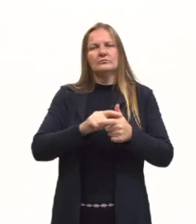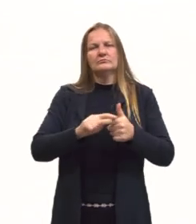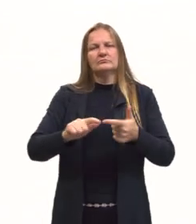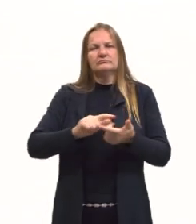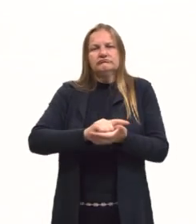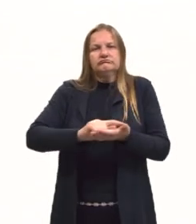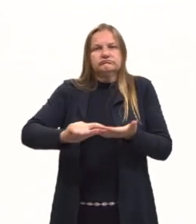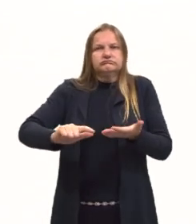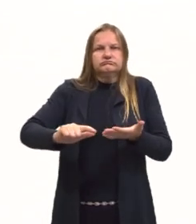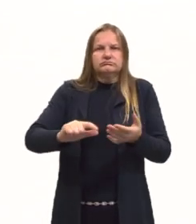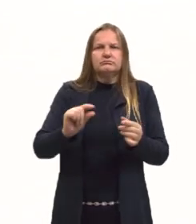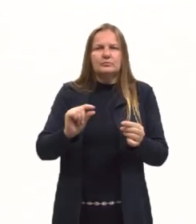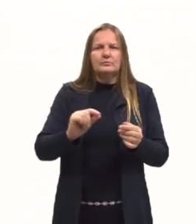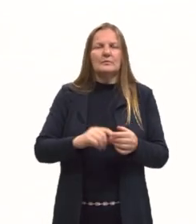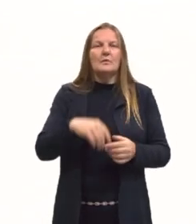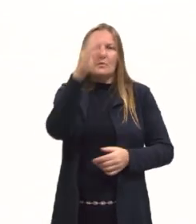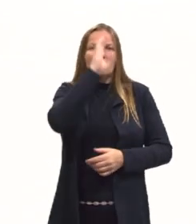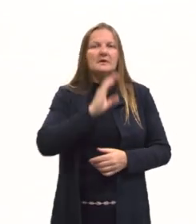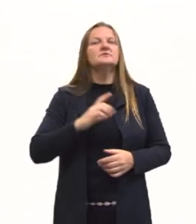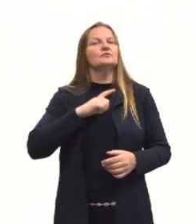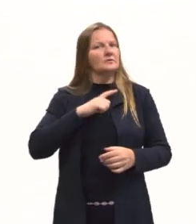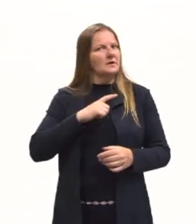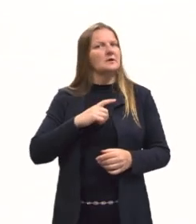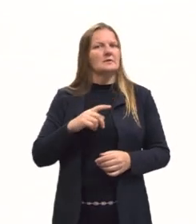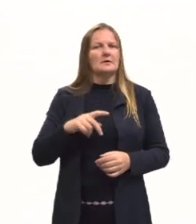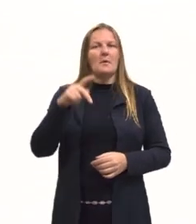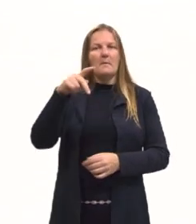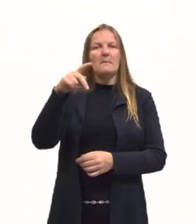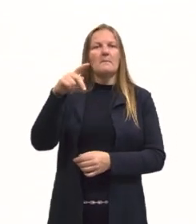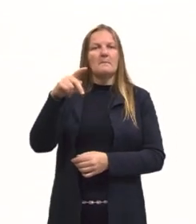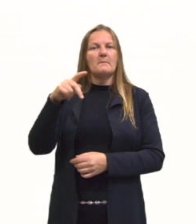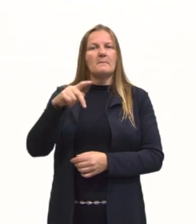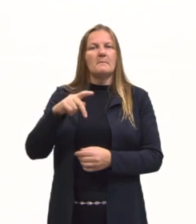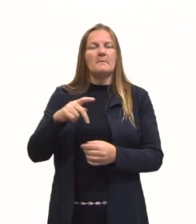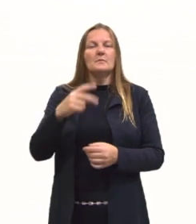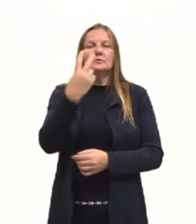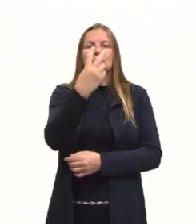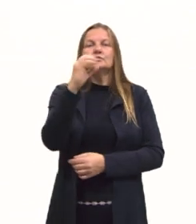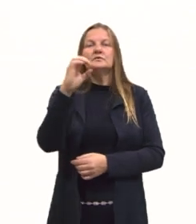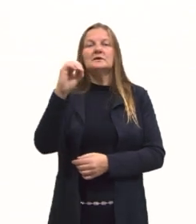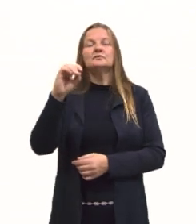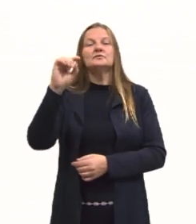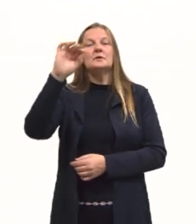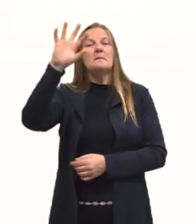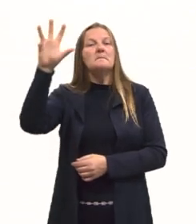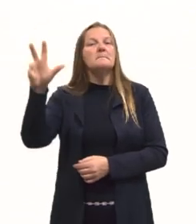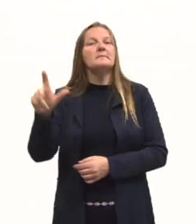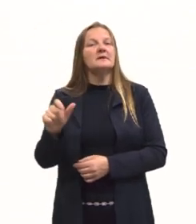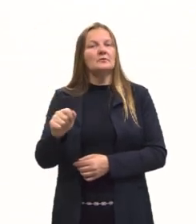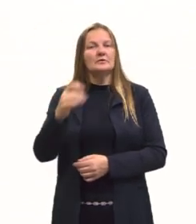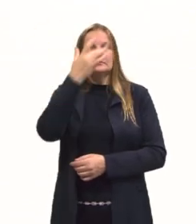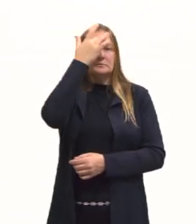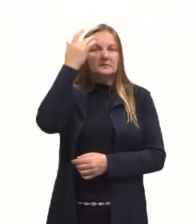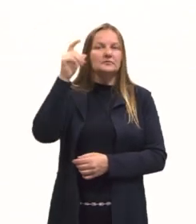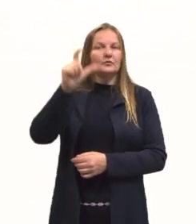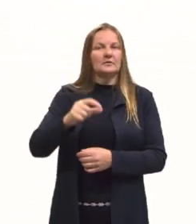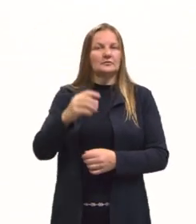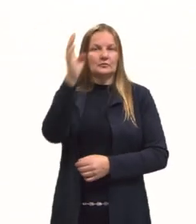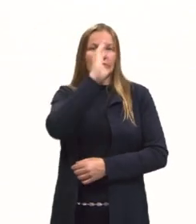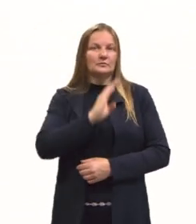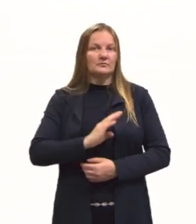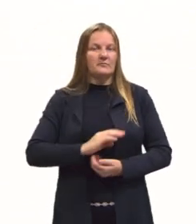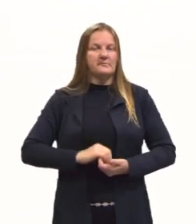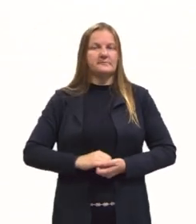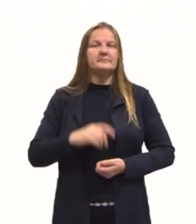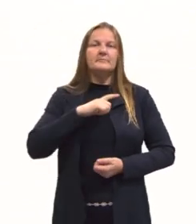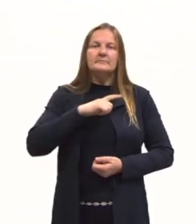tem muita gente tem o Brasil tem muita gente nós temos 200 milhões aí de habitantes ou mais tá a gurizada E aí